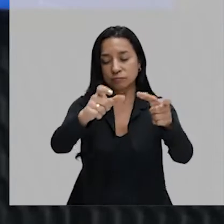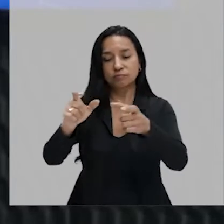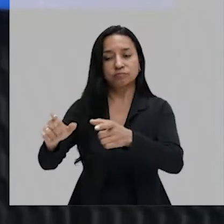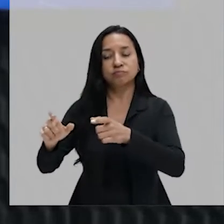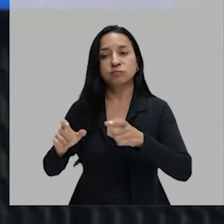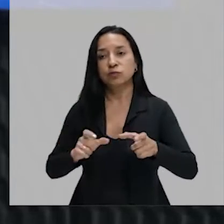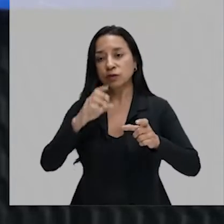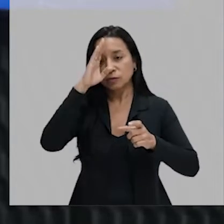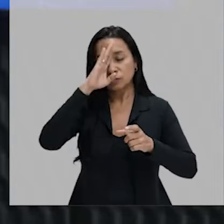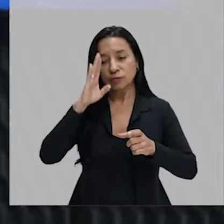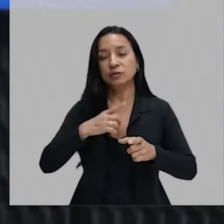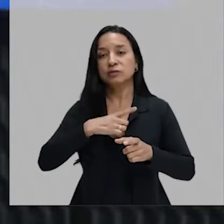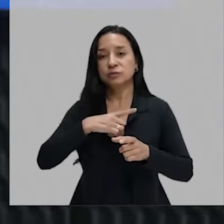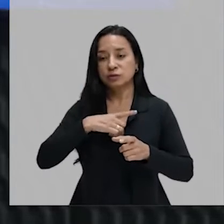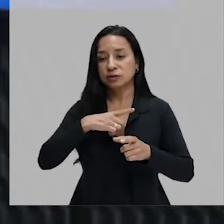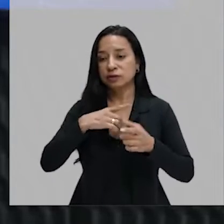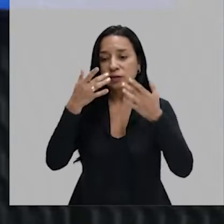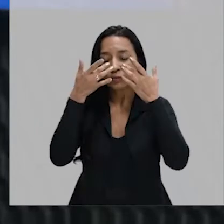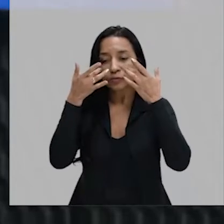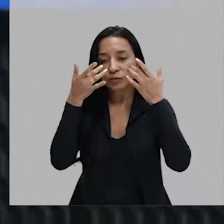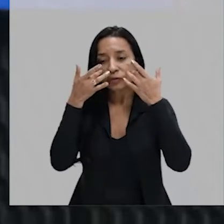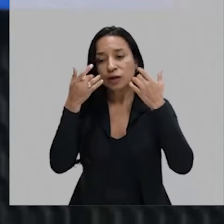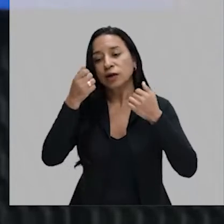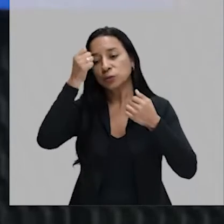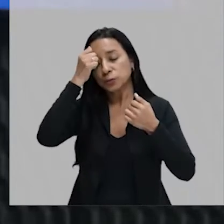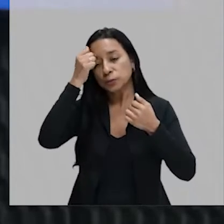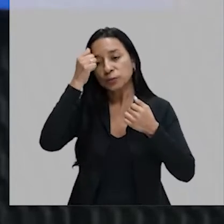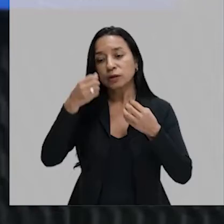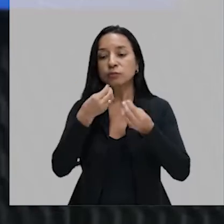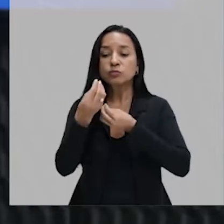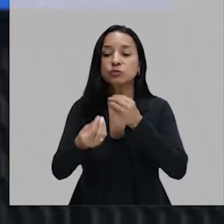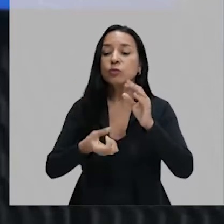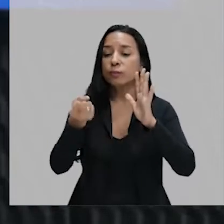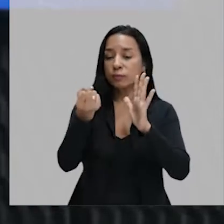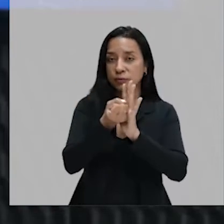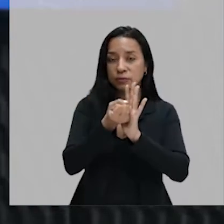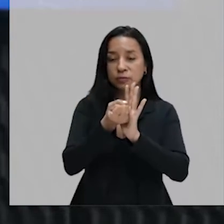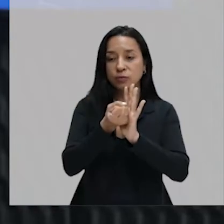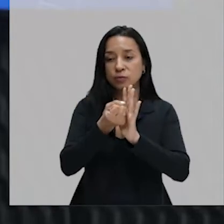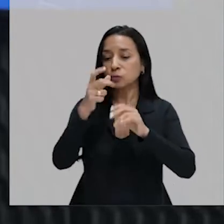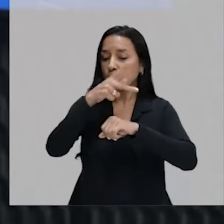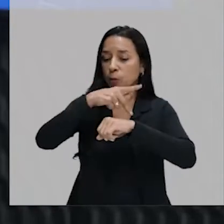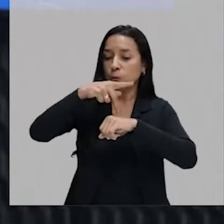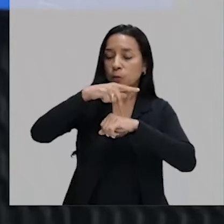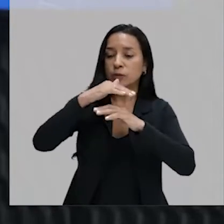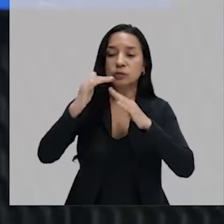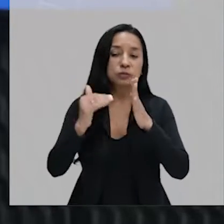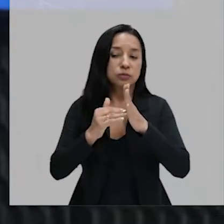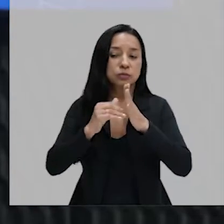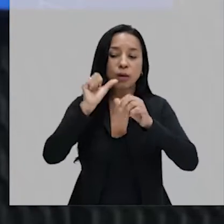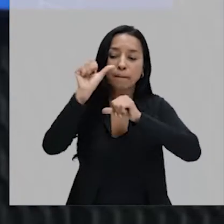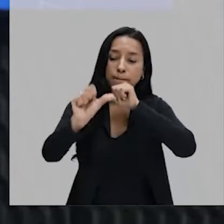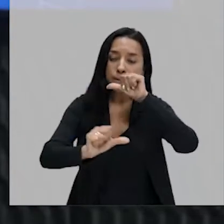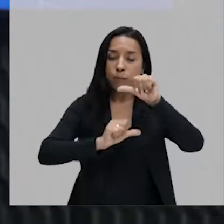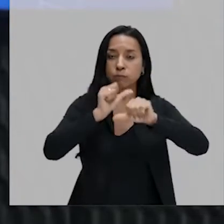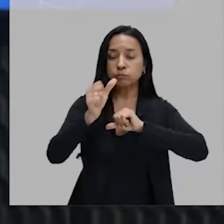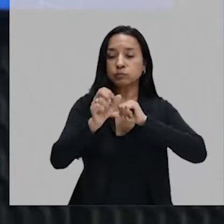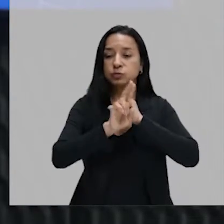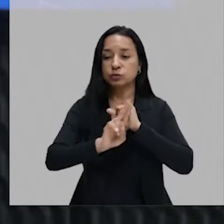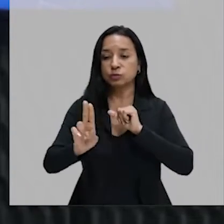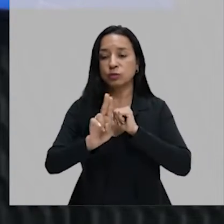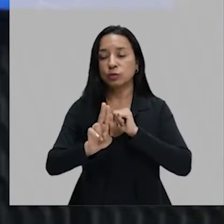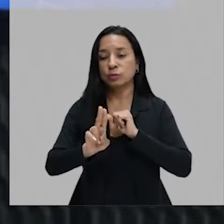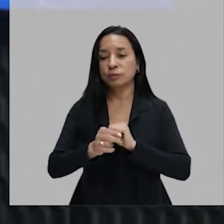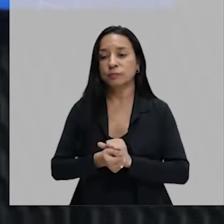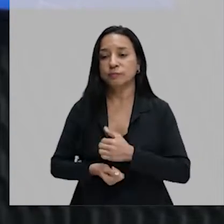existe o teatro de bonecos como patrimônio, não só da região Nordeste, mas do país inteiro, ele vai modificando de nome. Por exemplo, em